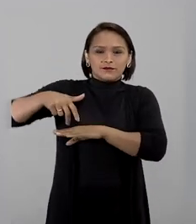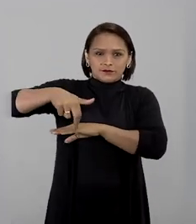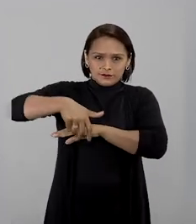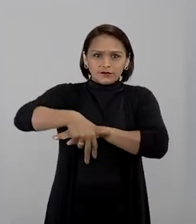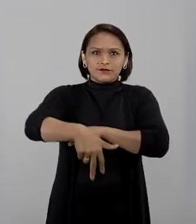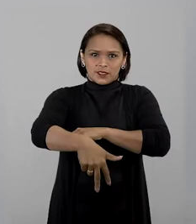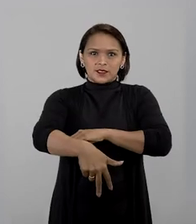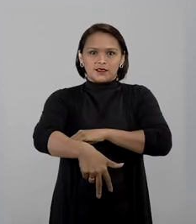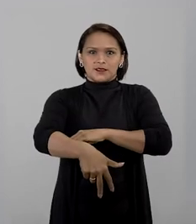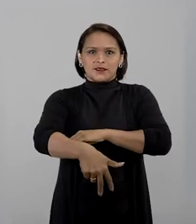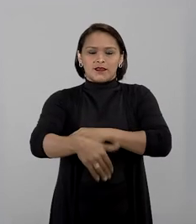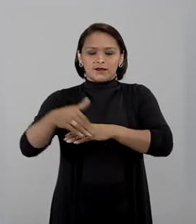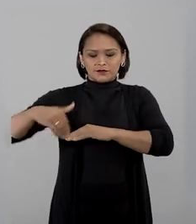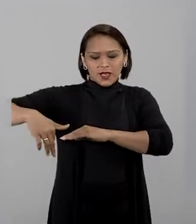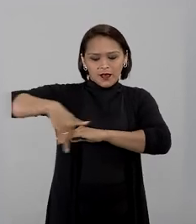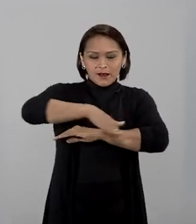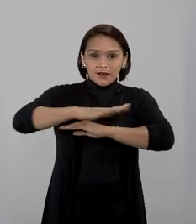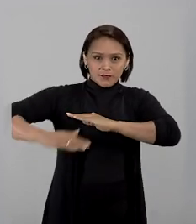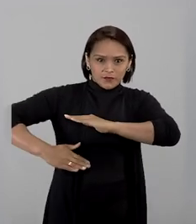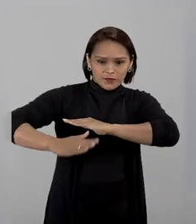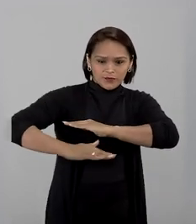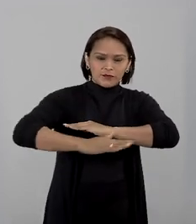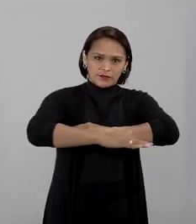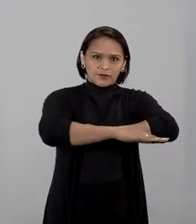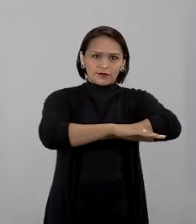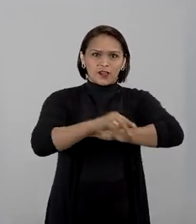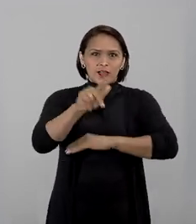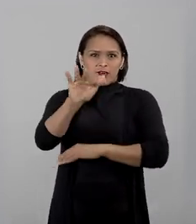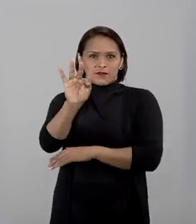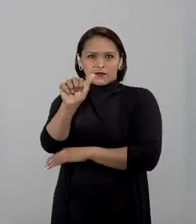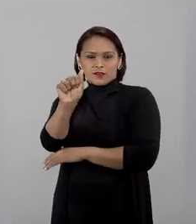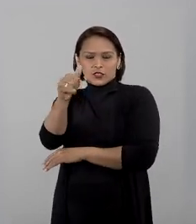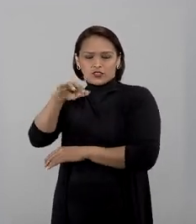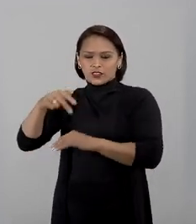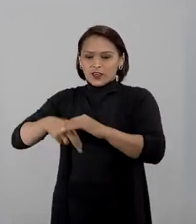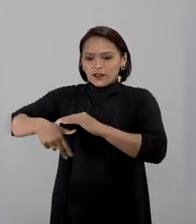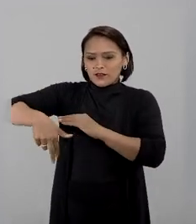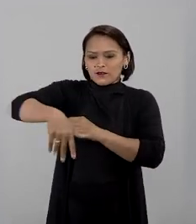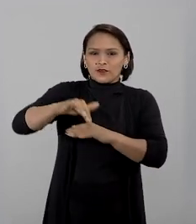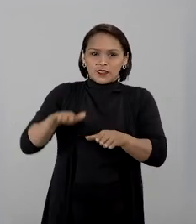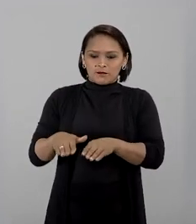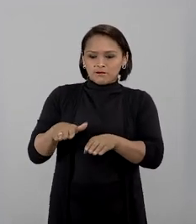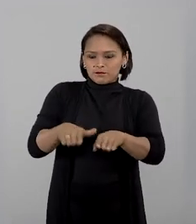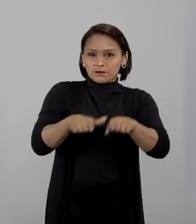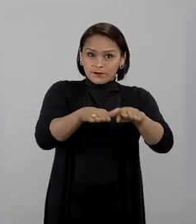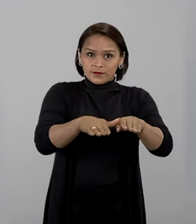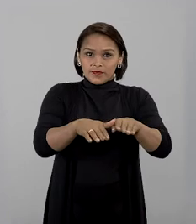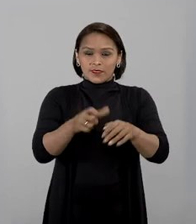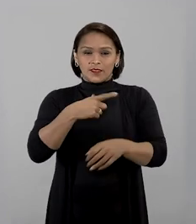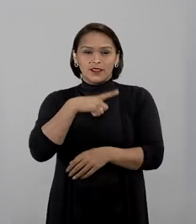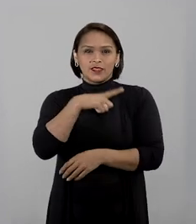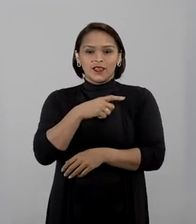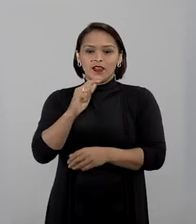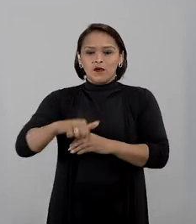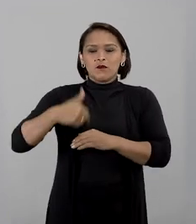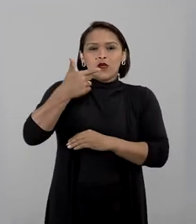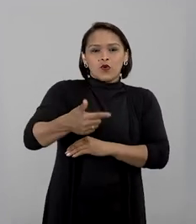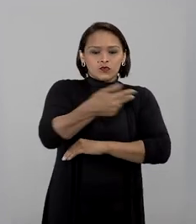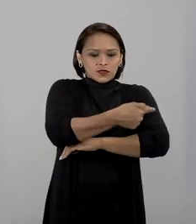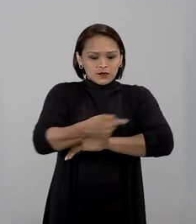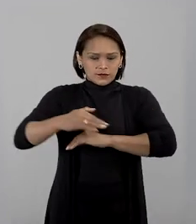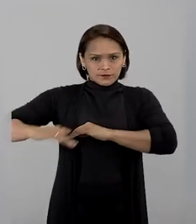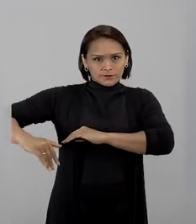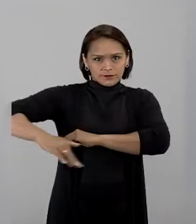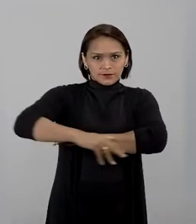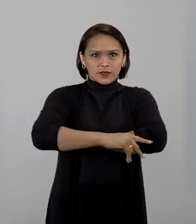desça as escadas. Atravesse a faixa de pedestres. Siga em frente pela calçada. Haverá outra faixa